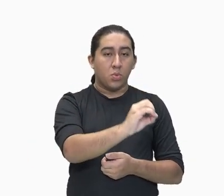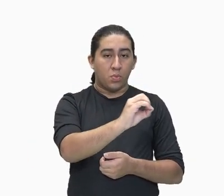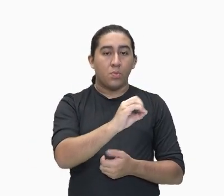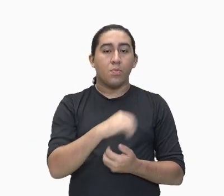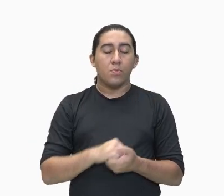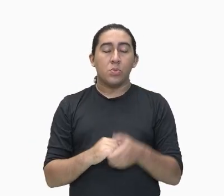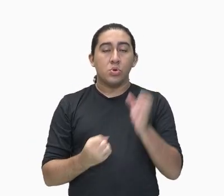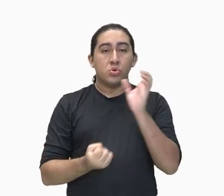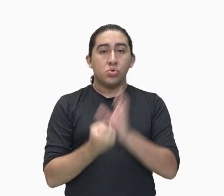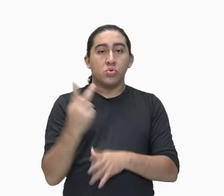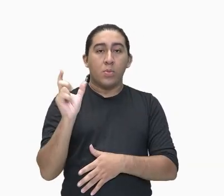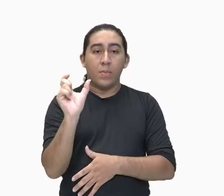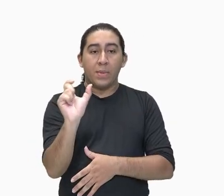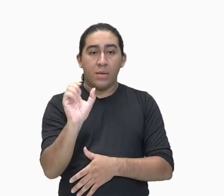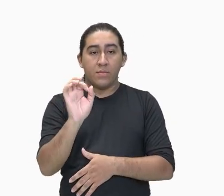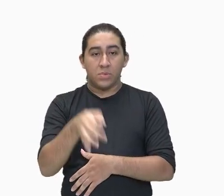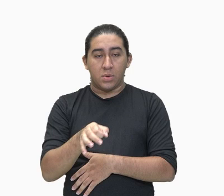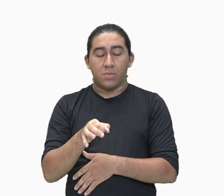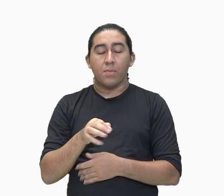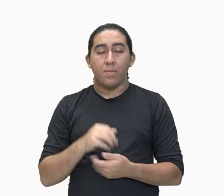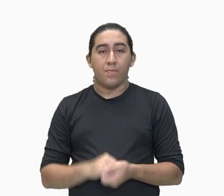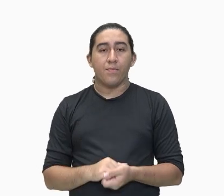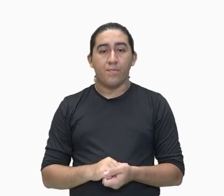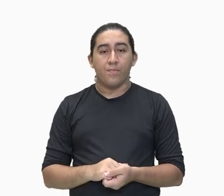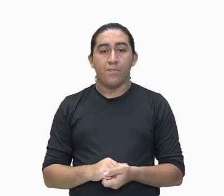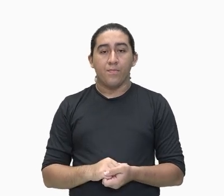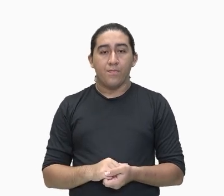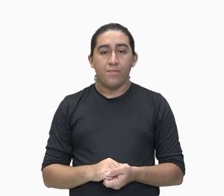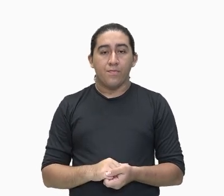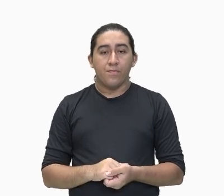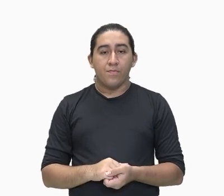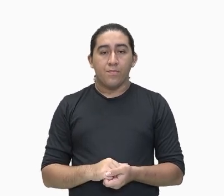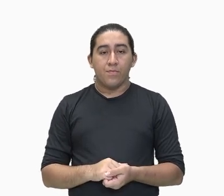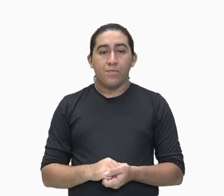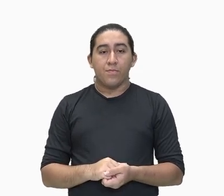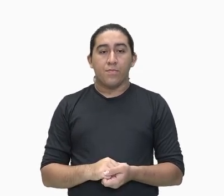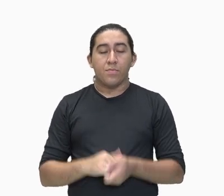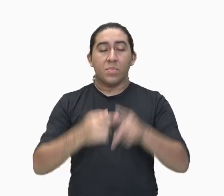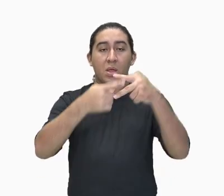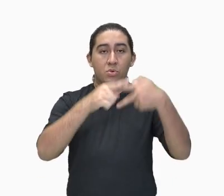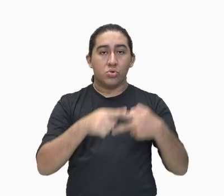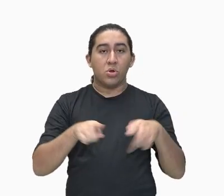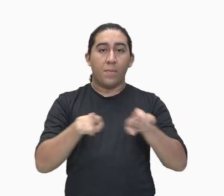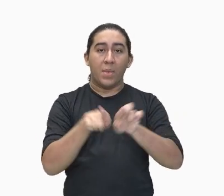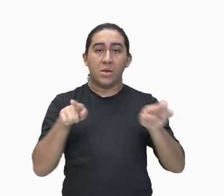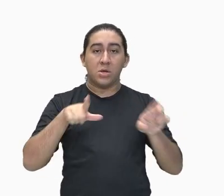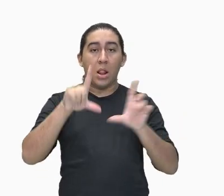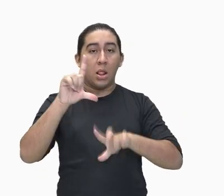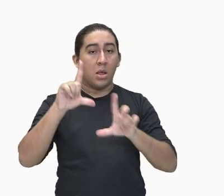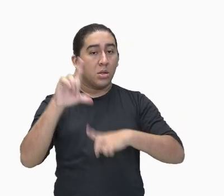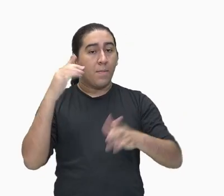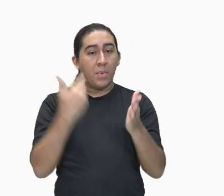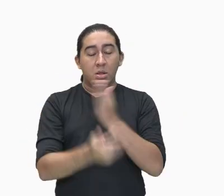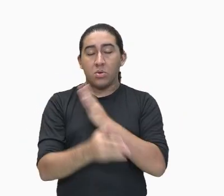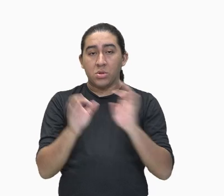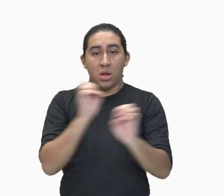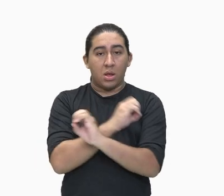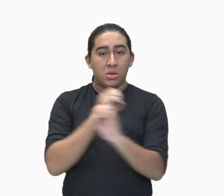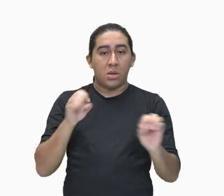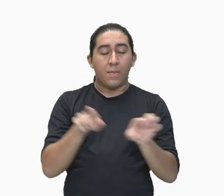Formamos a palavra por justaposição, ajustamos uma com a outra, mas não houve perda de elemento. Já